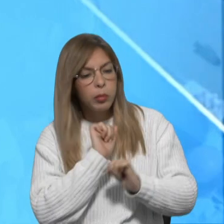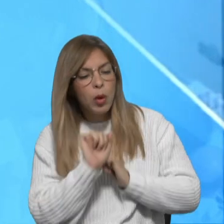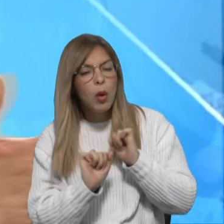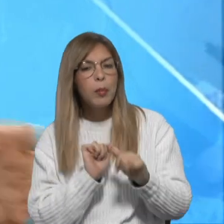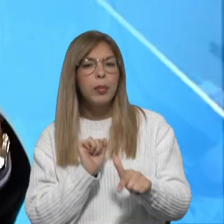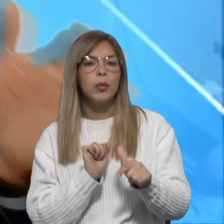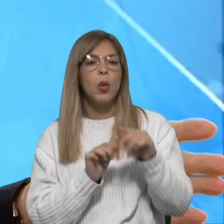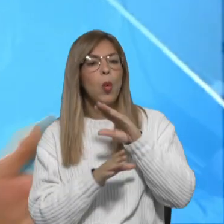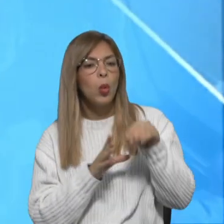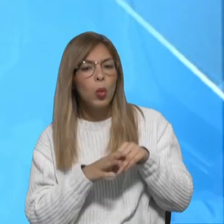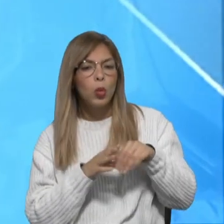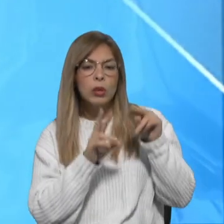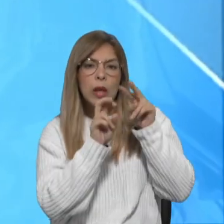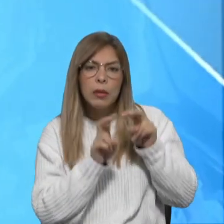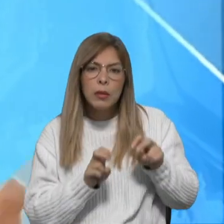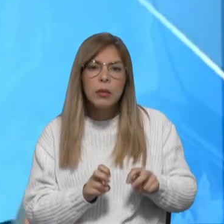do modelo já